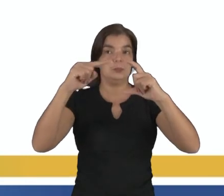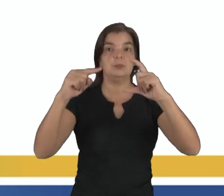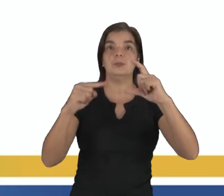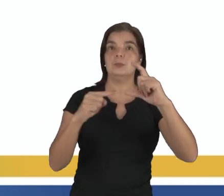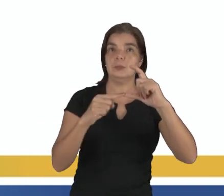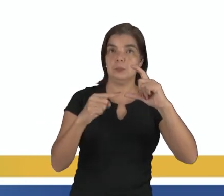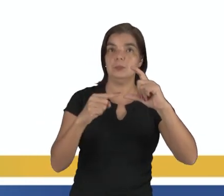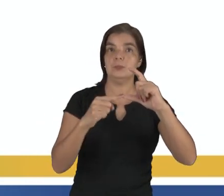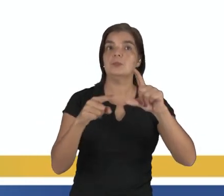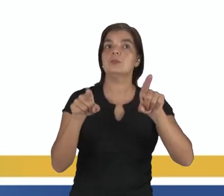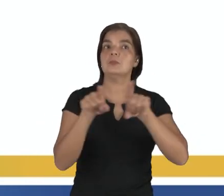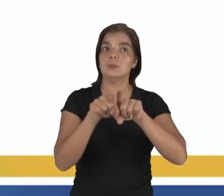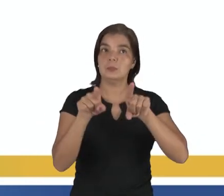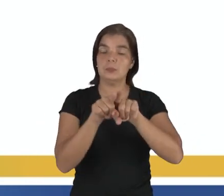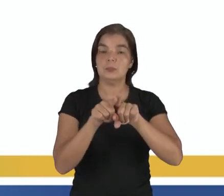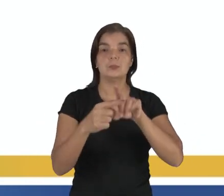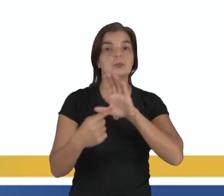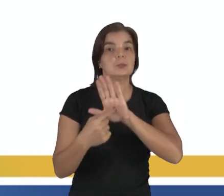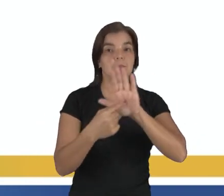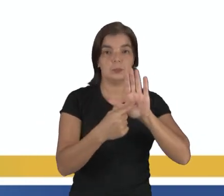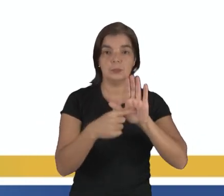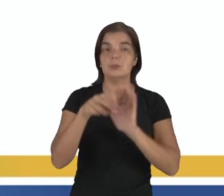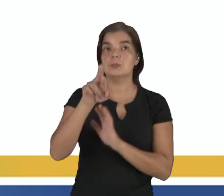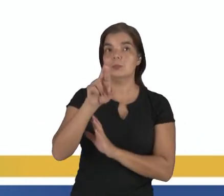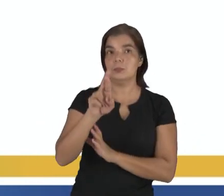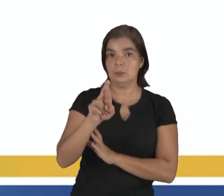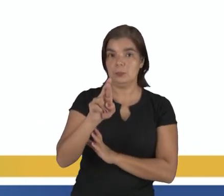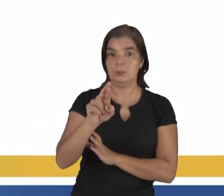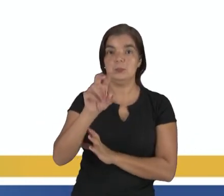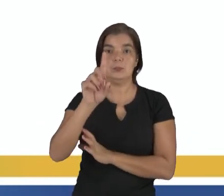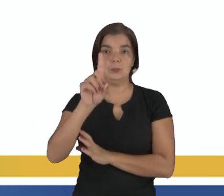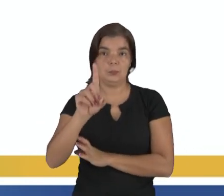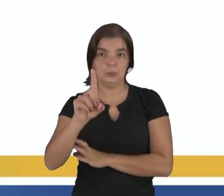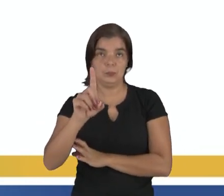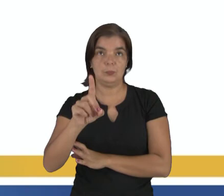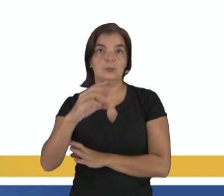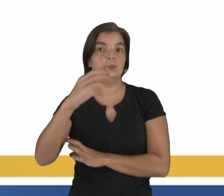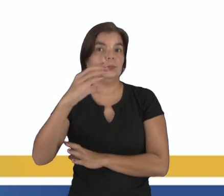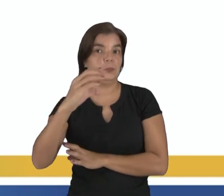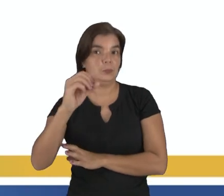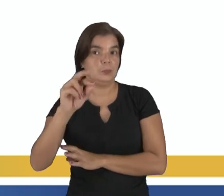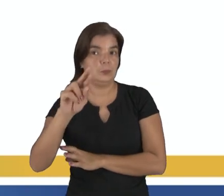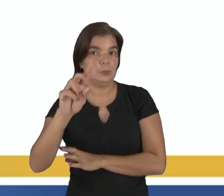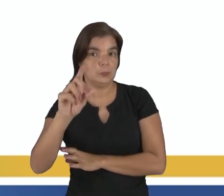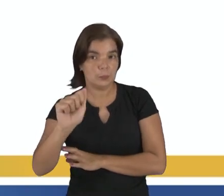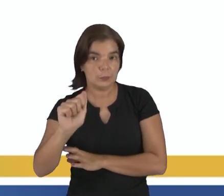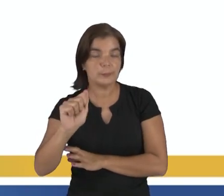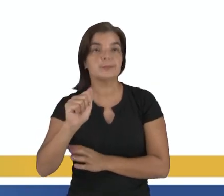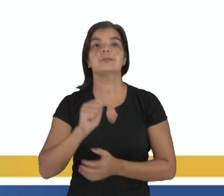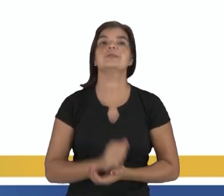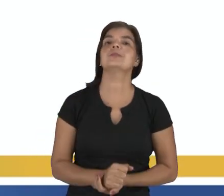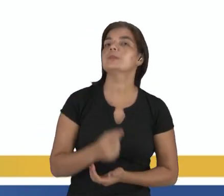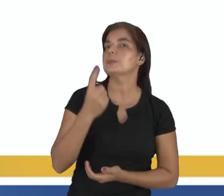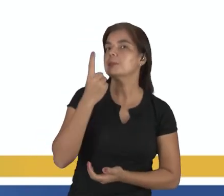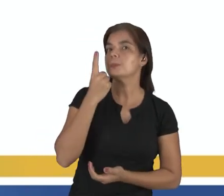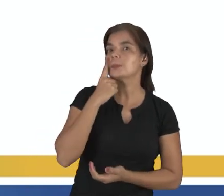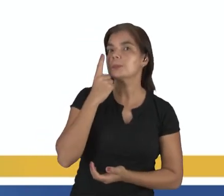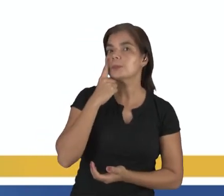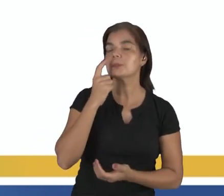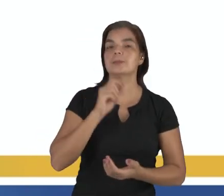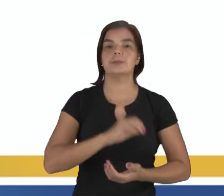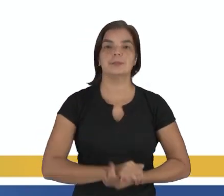é, ele também apresenta raio, diâmetro e corda. Veja